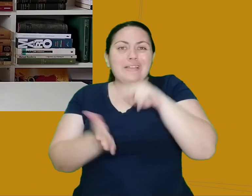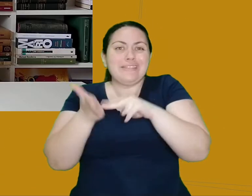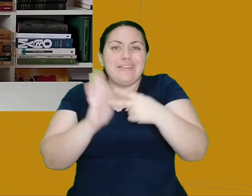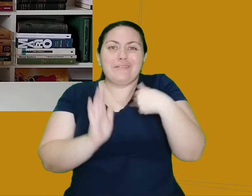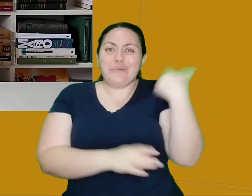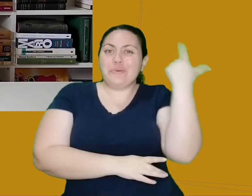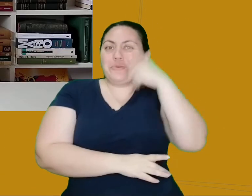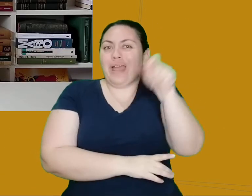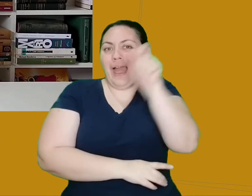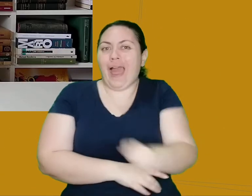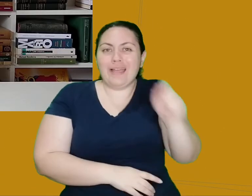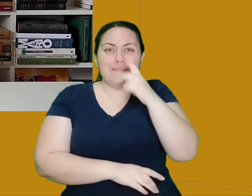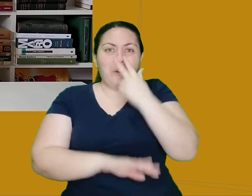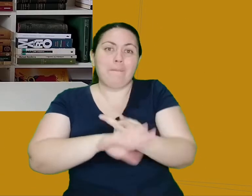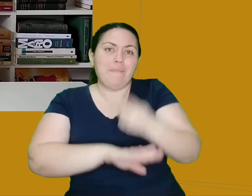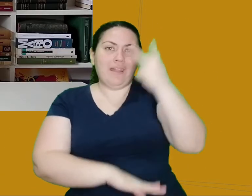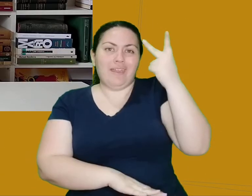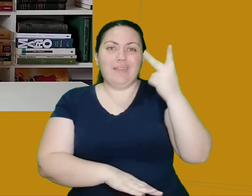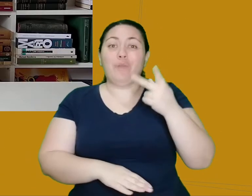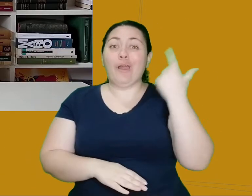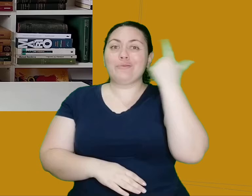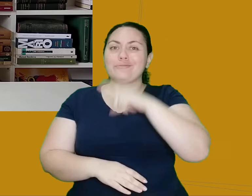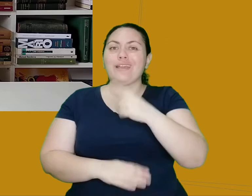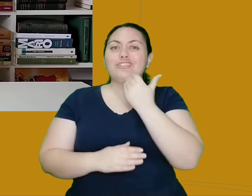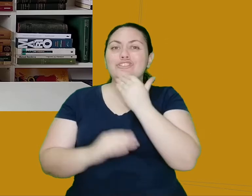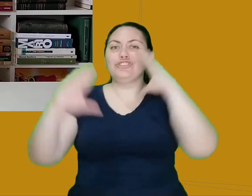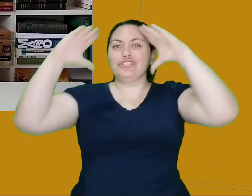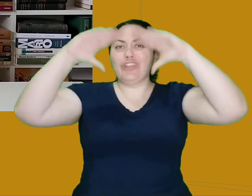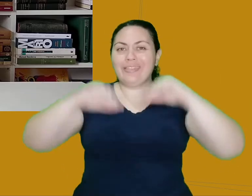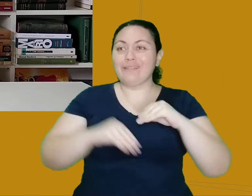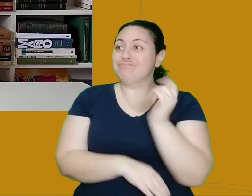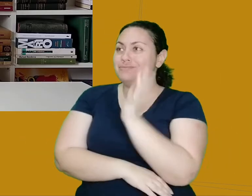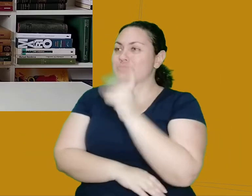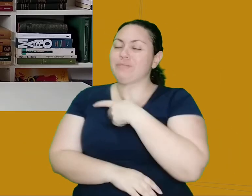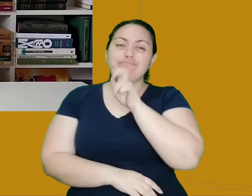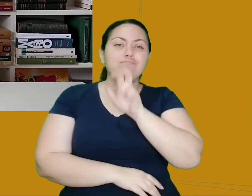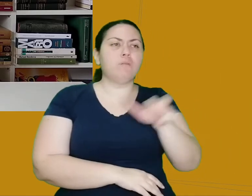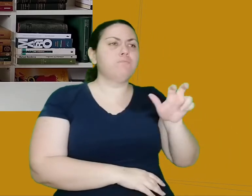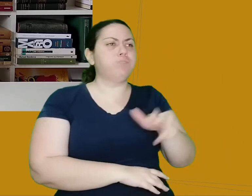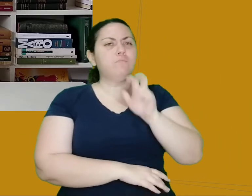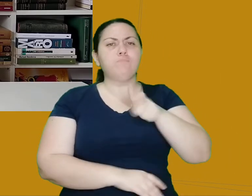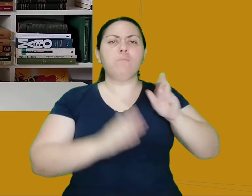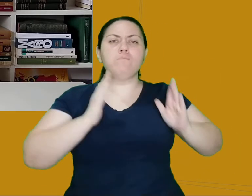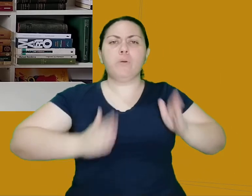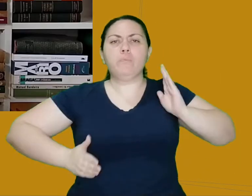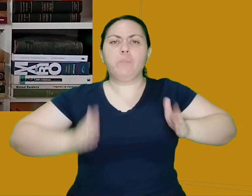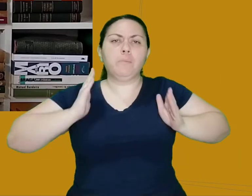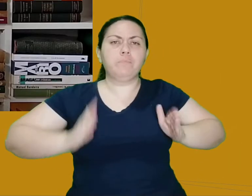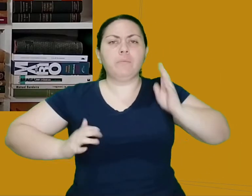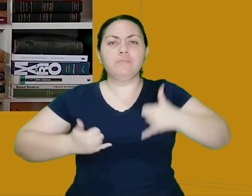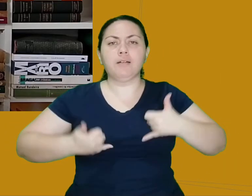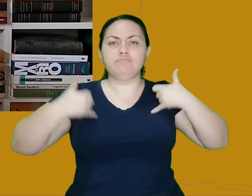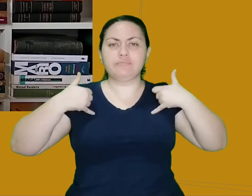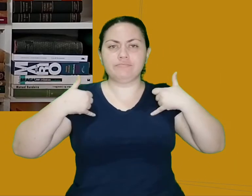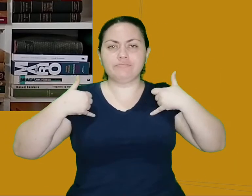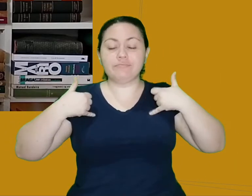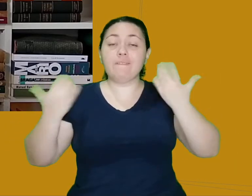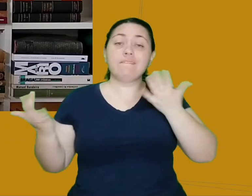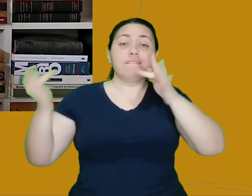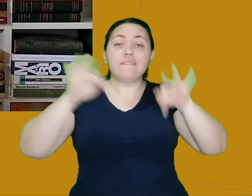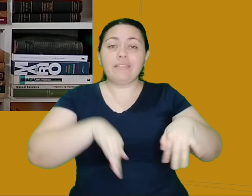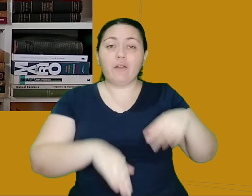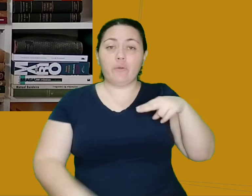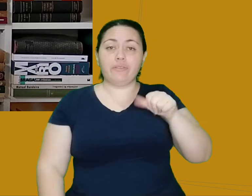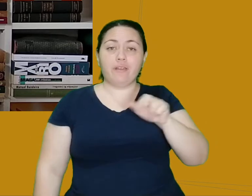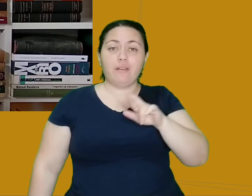Custódio garantia assim um jantar. Ele se despediu do tabelião, saindo nos passos orgulhosos de general. Com isso, o narrador fecha